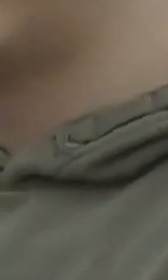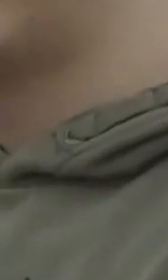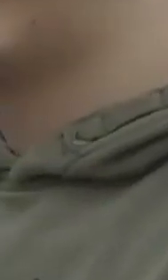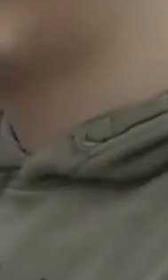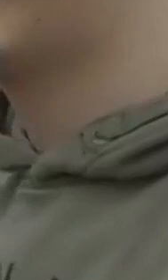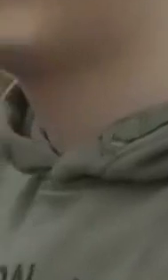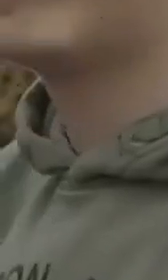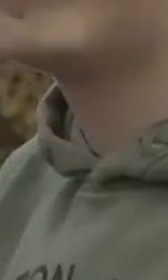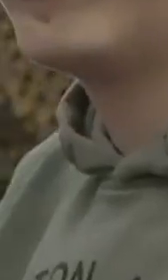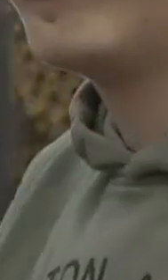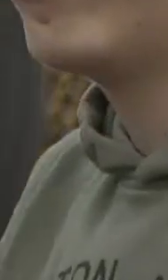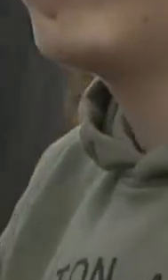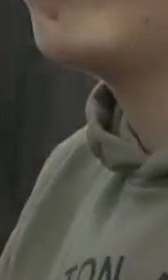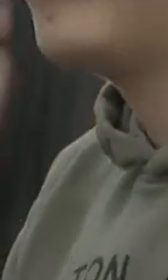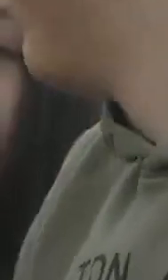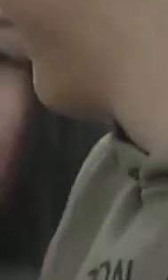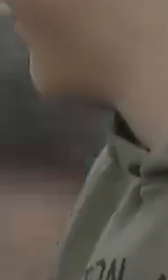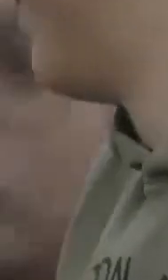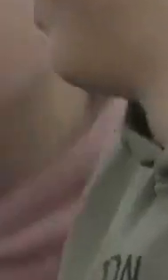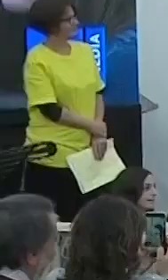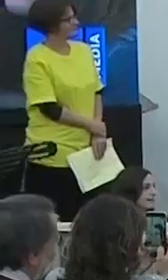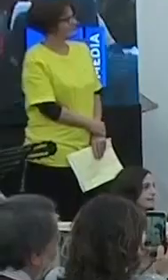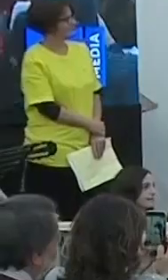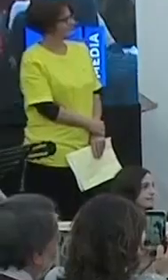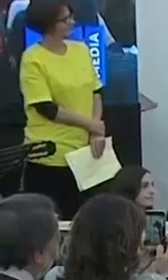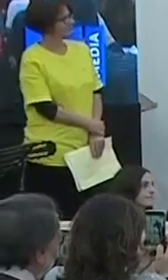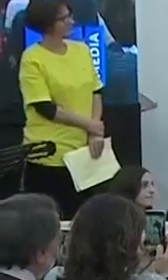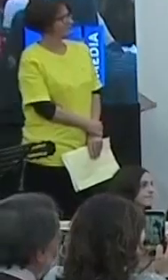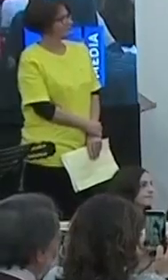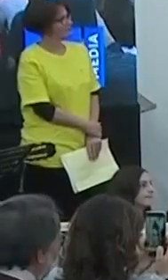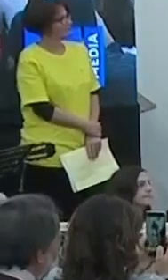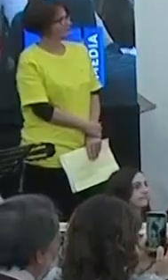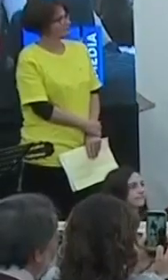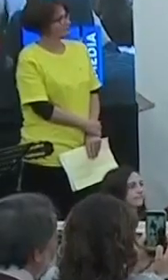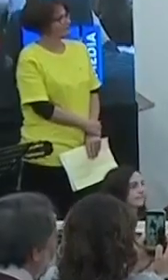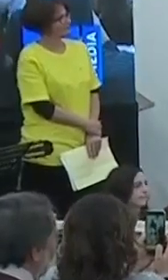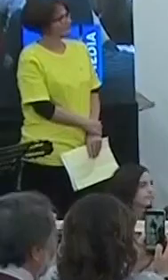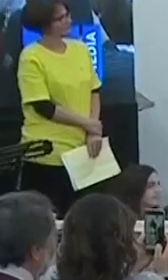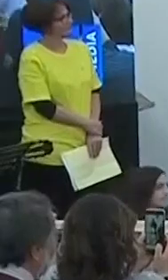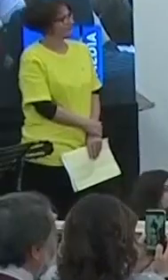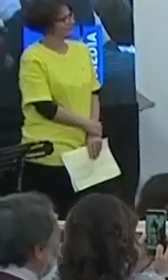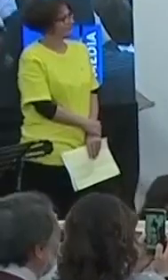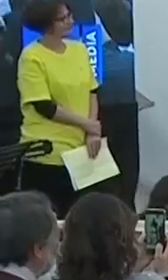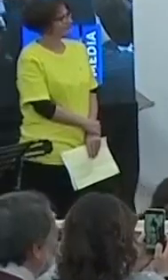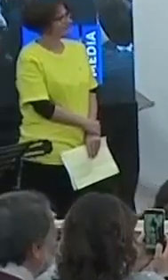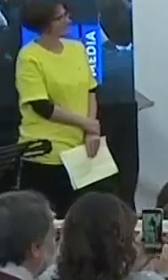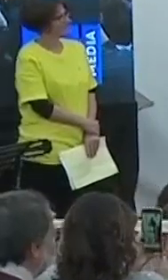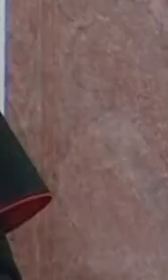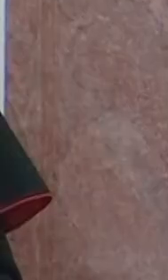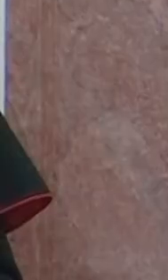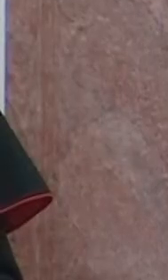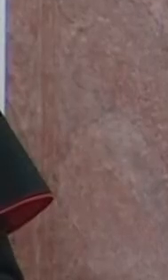há momentos de raiva que podem ser um modo de rezar, mesmo quando as pessoas se afastam da